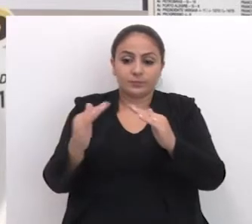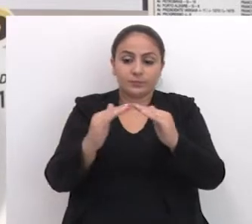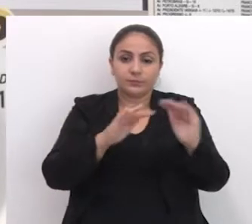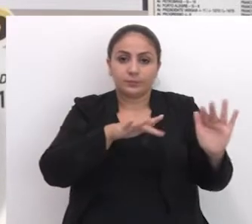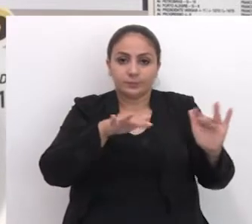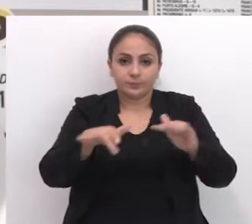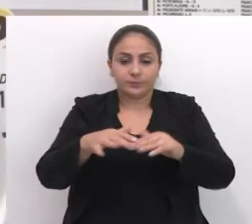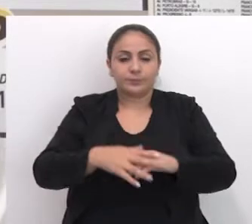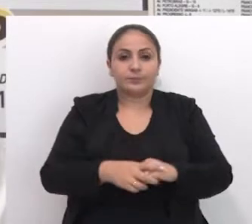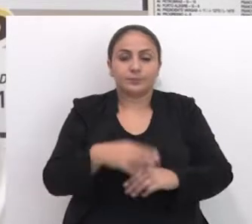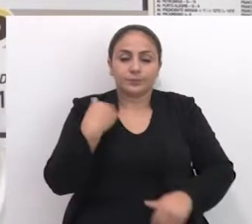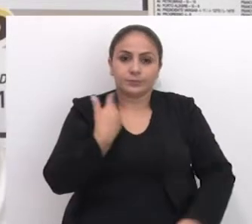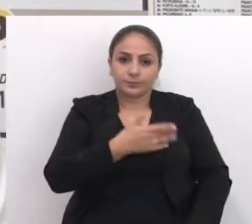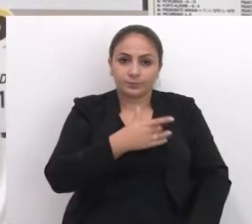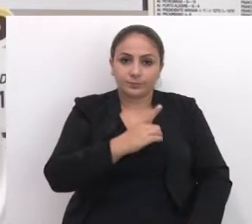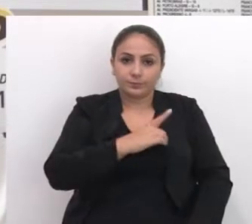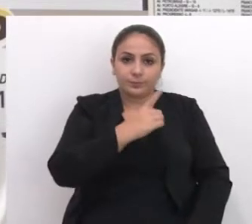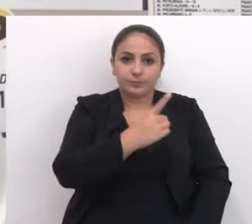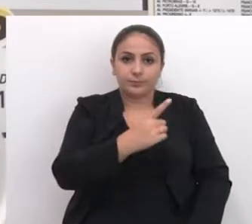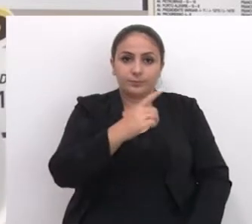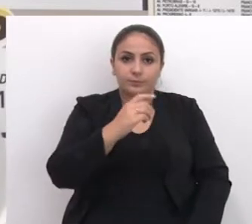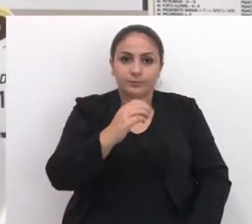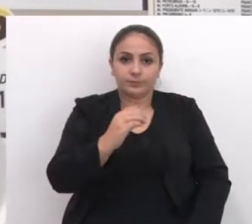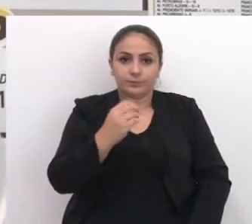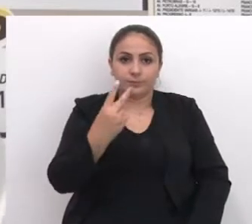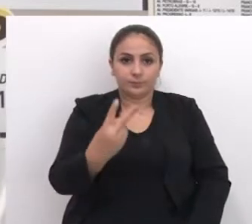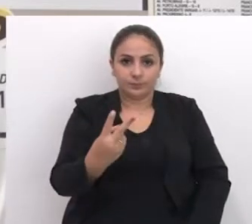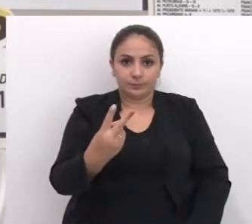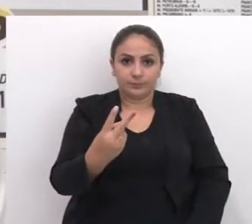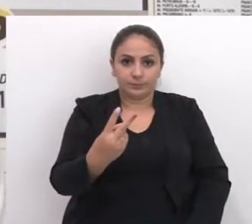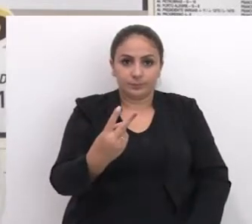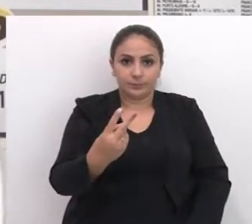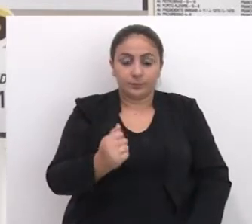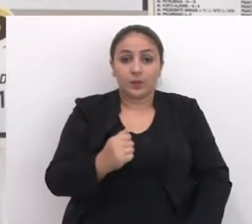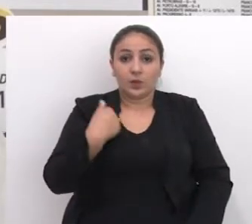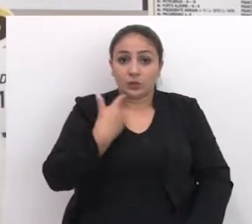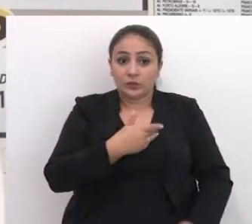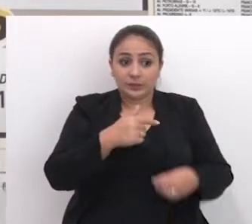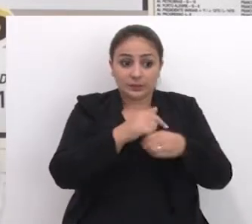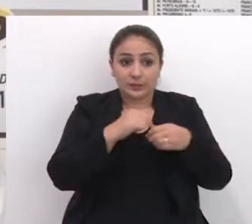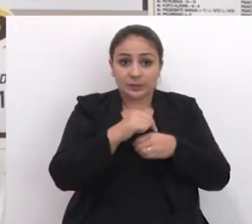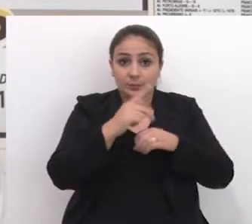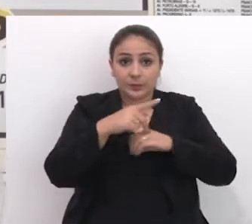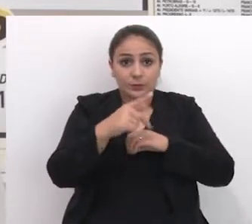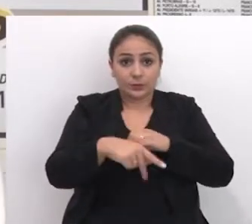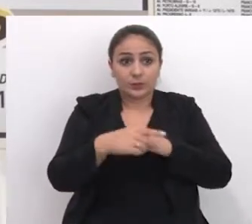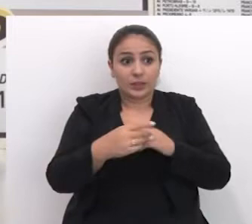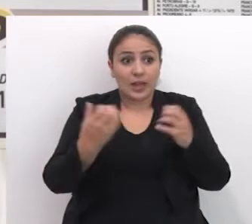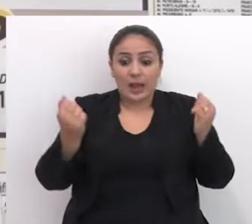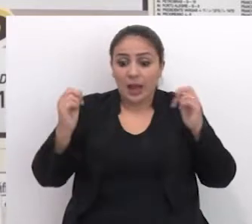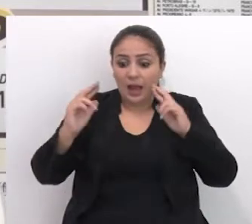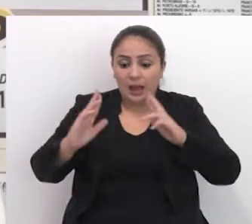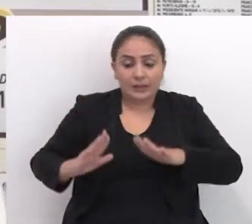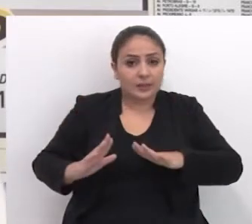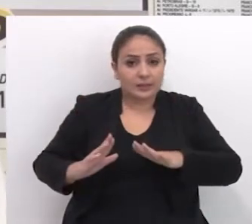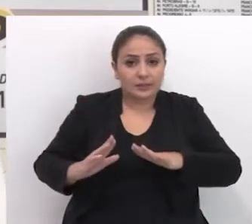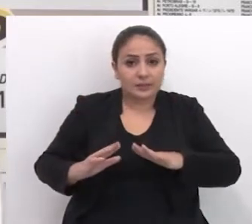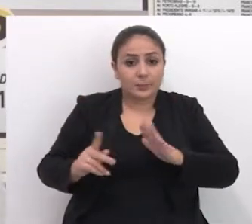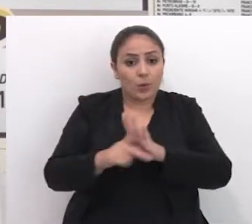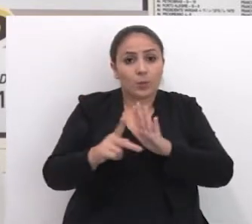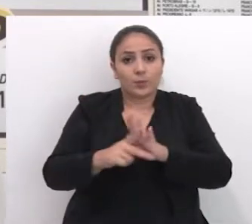temos 102 ocupações em Passo Fundo. A nossa cidade, Passo Fundo, virou em área de ocupação agora, porque nós não temos um projeto